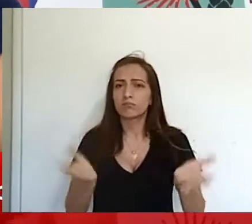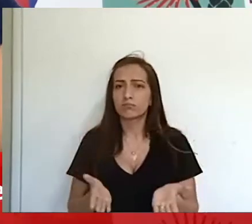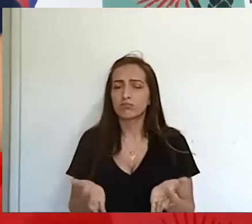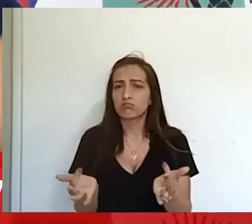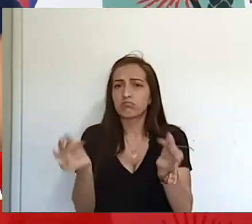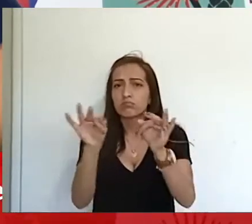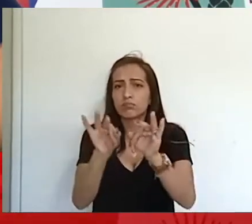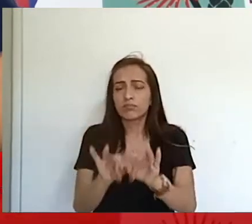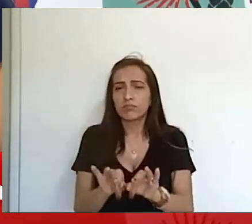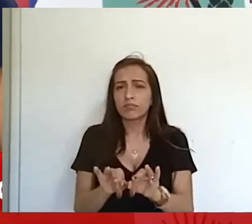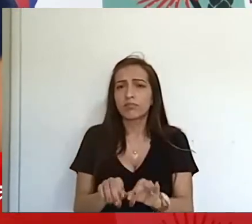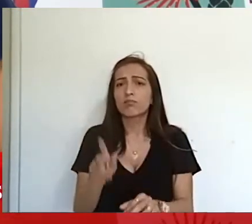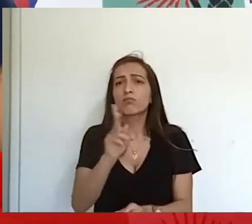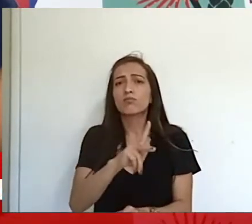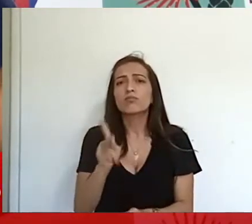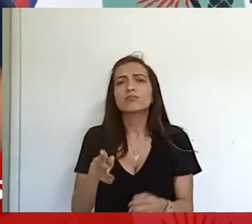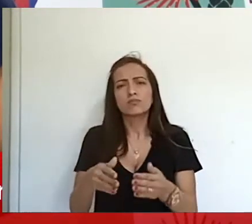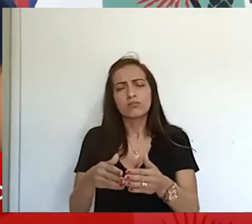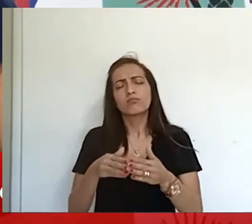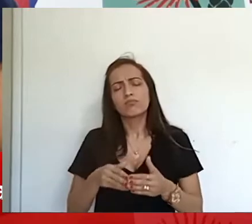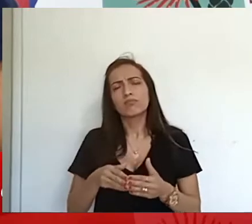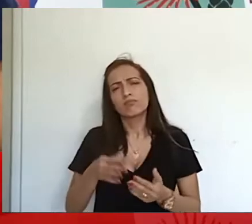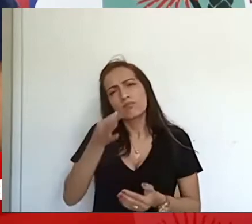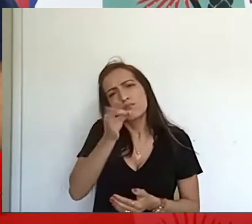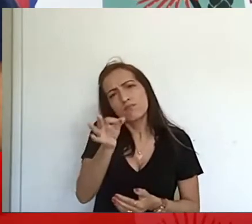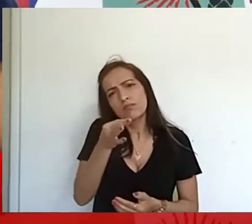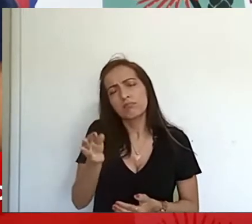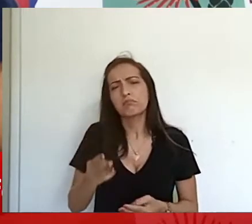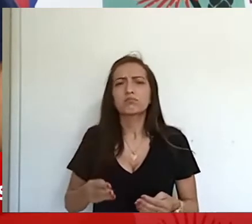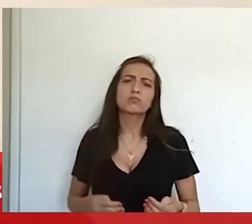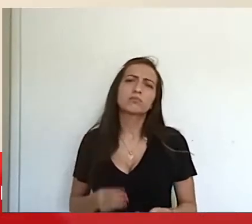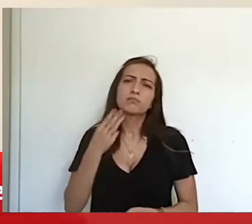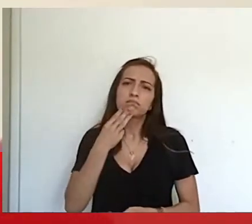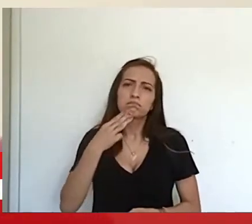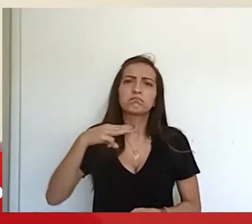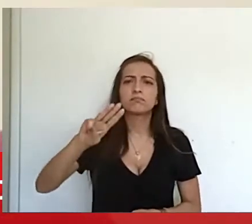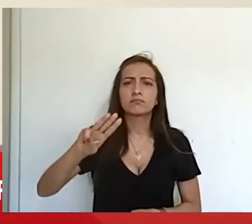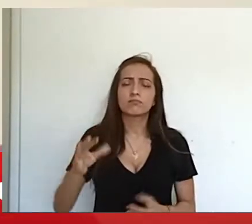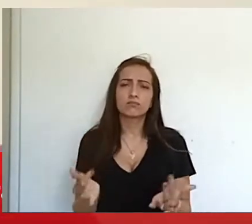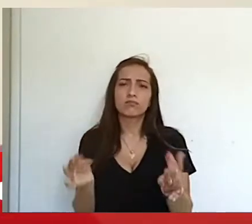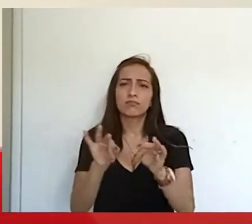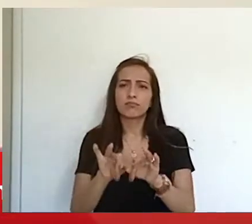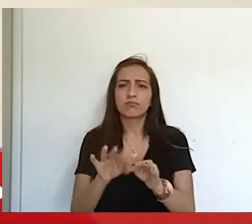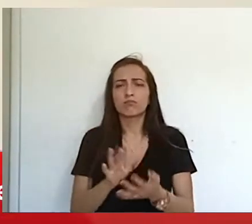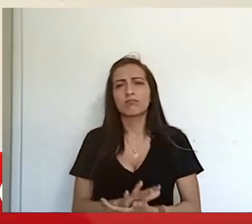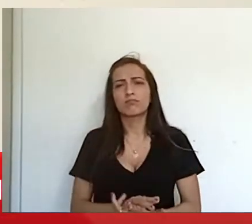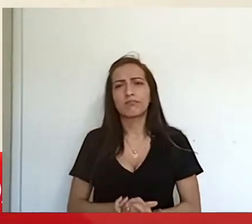Professor Tião, por gentileza, deixe a sua mensagem final.